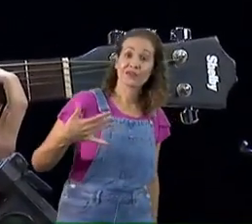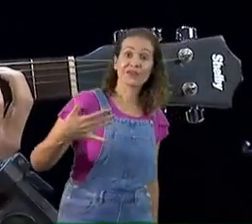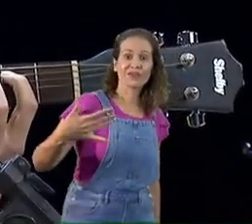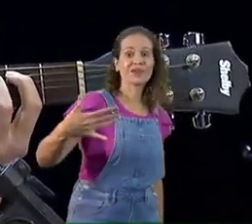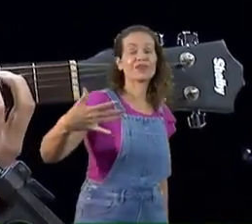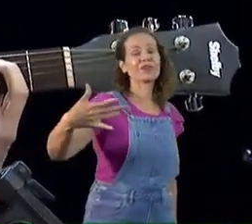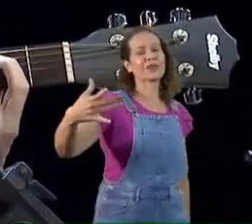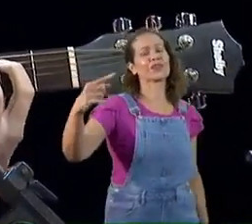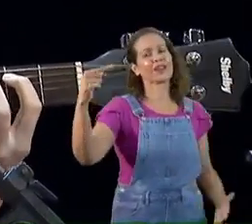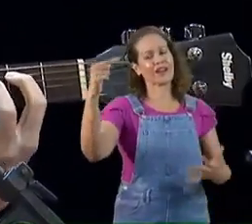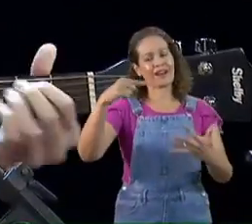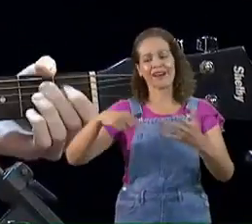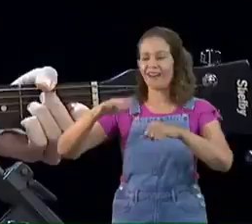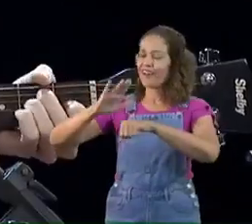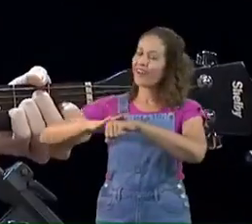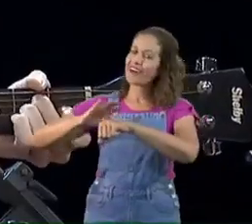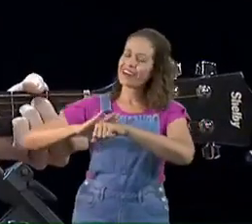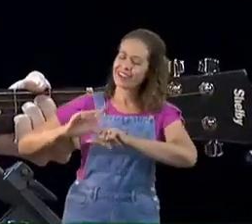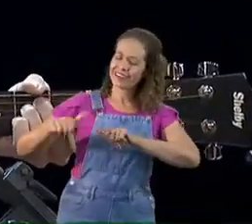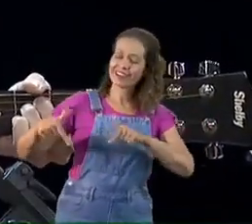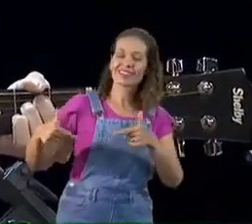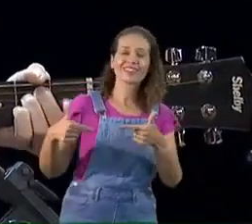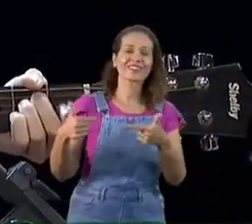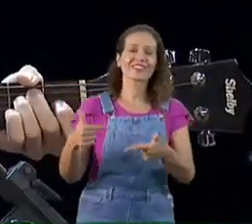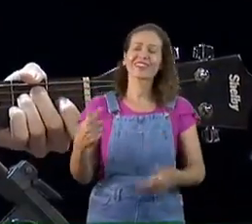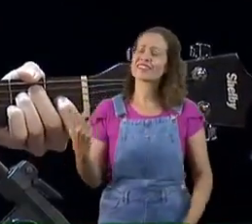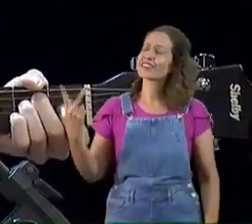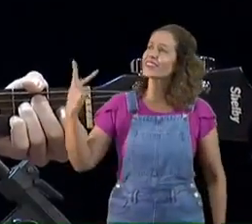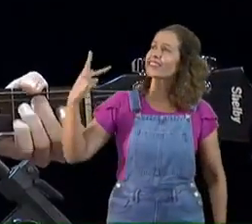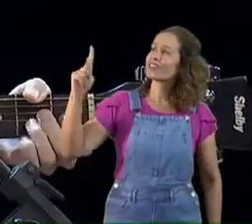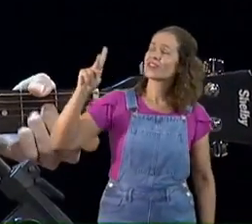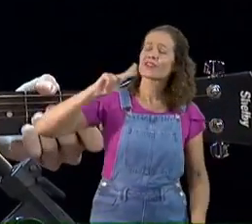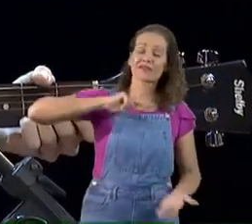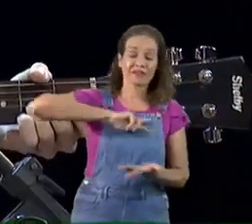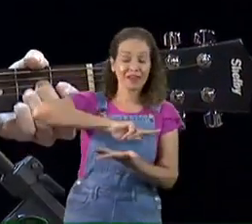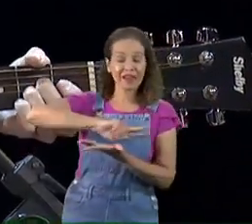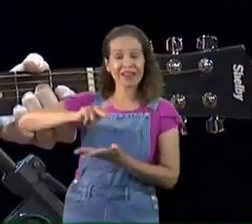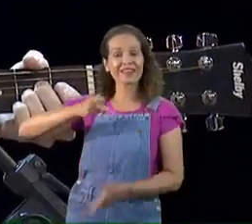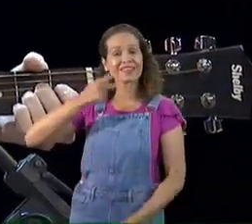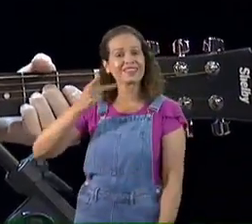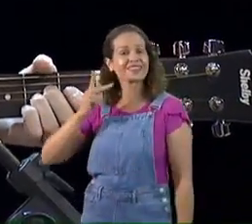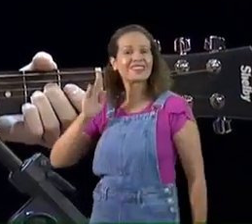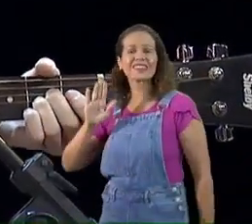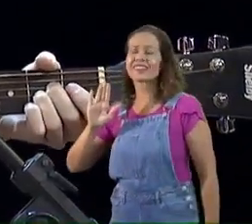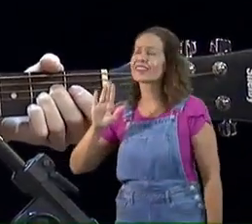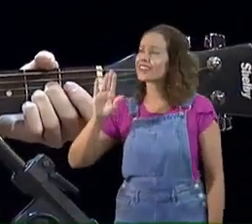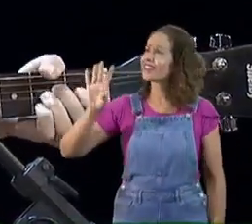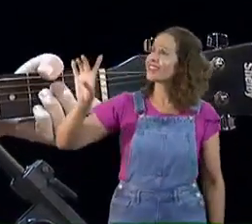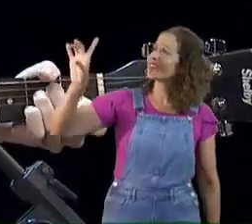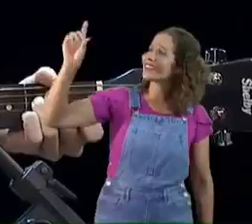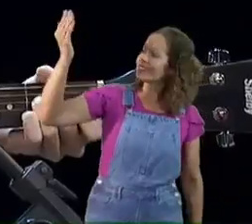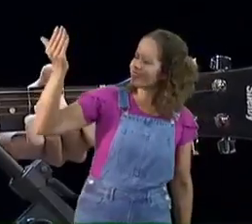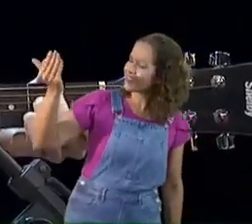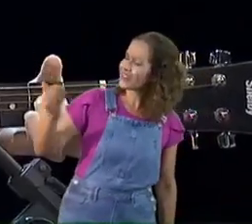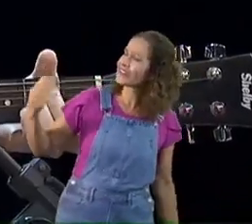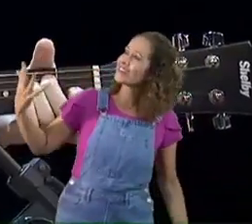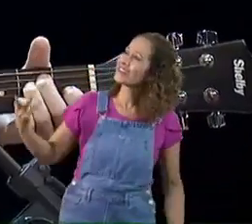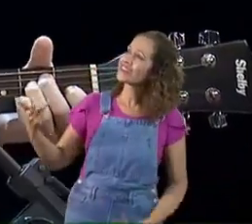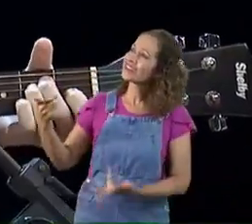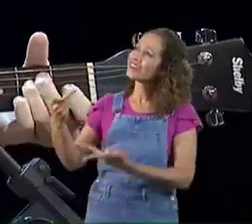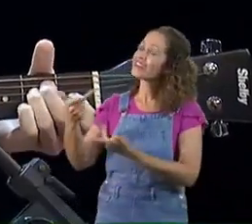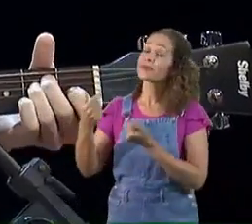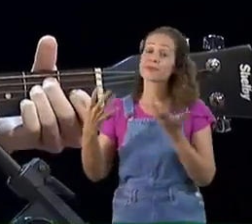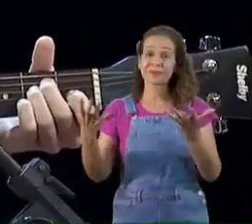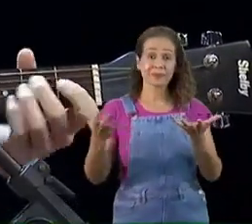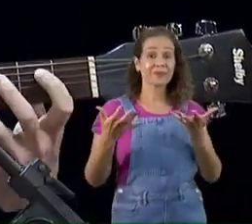fazer, por tuas promessas e tudo que és, eu quero